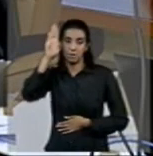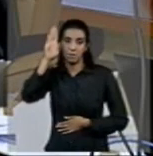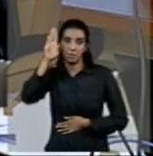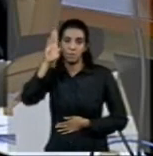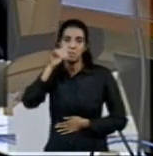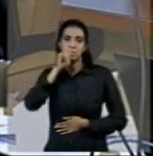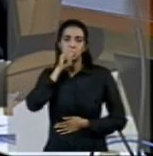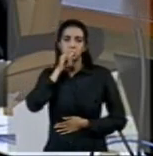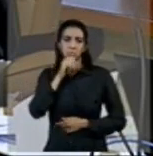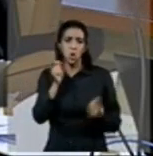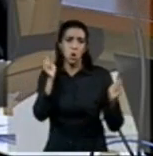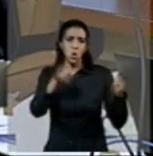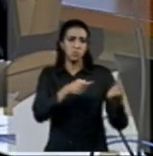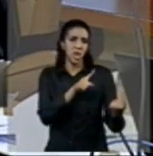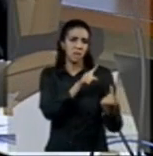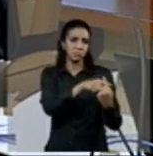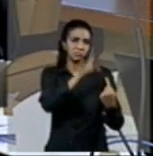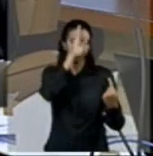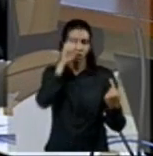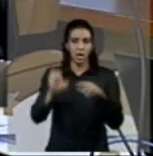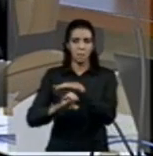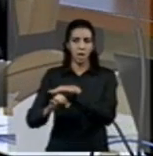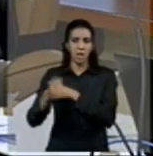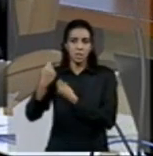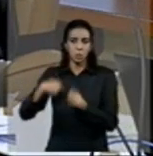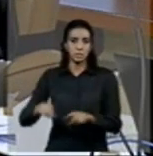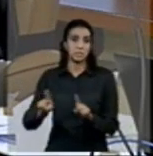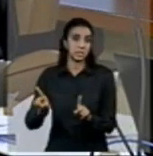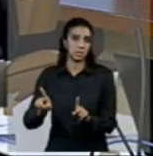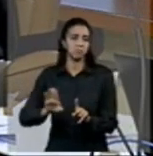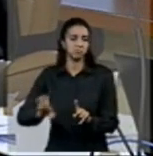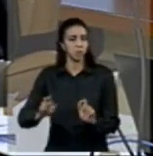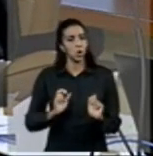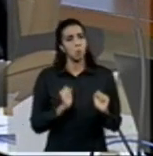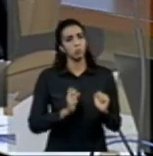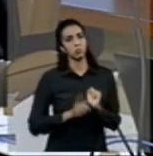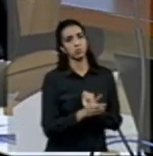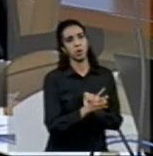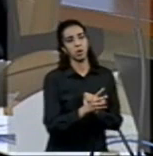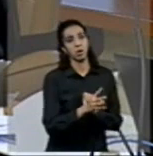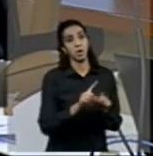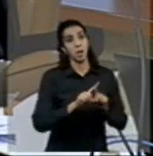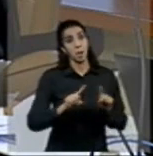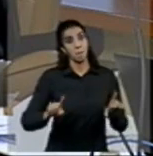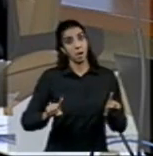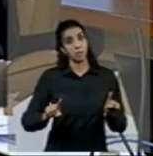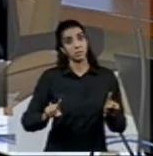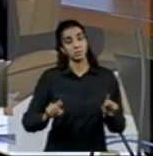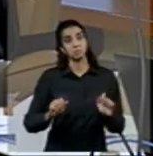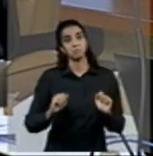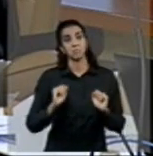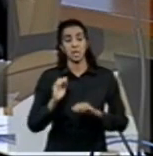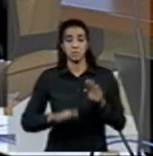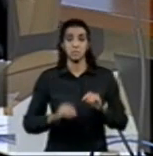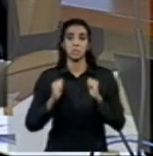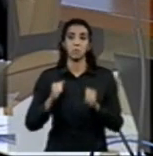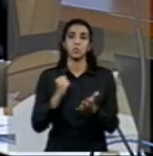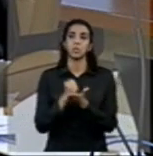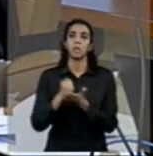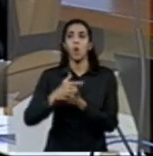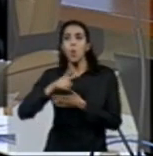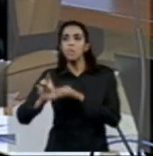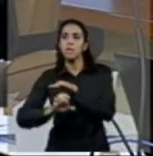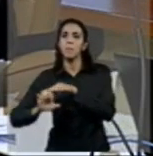do objetivo primordial da empresa possam ser objeto de contratação com outra empresa especializada